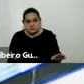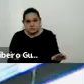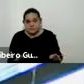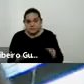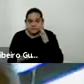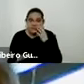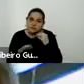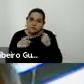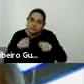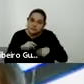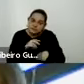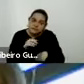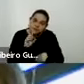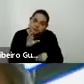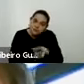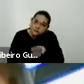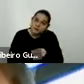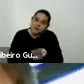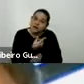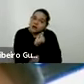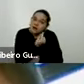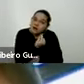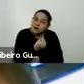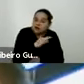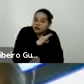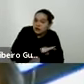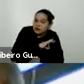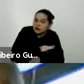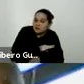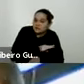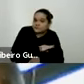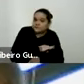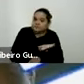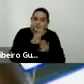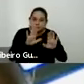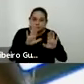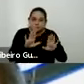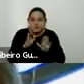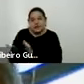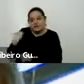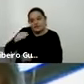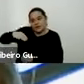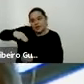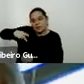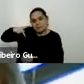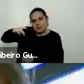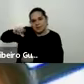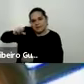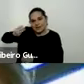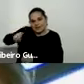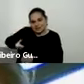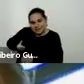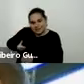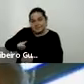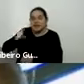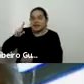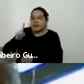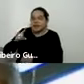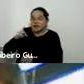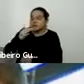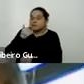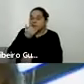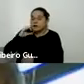927, 936. O que elas faziam? Elas retiravam do trabalhador. Você lembra que o teor da medida provisória 927